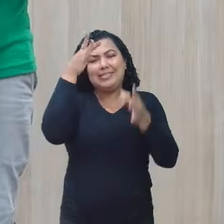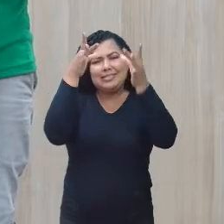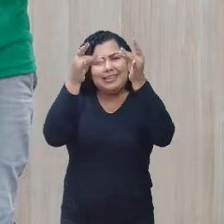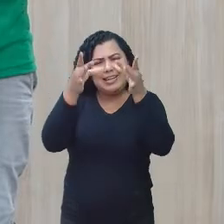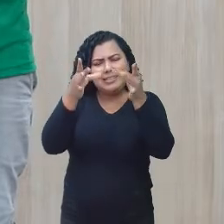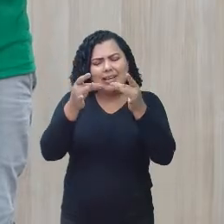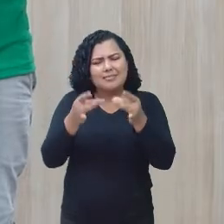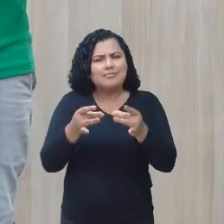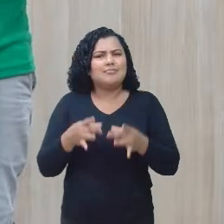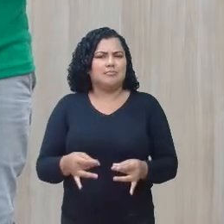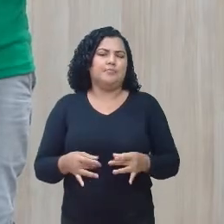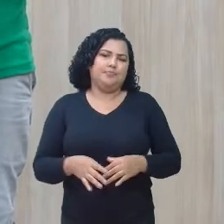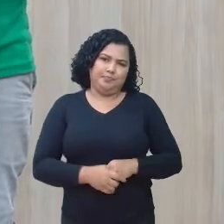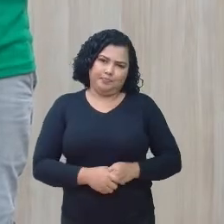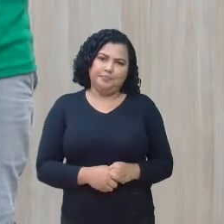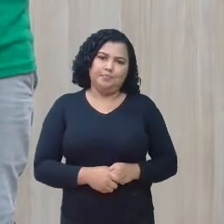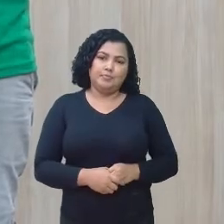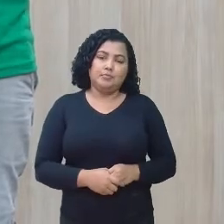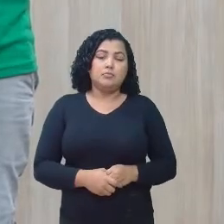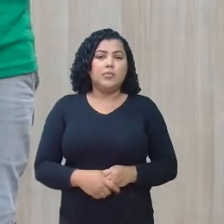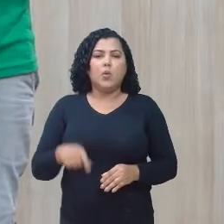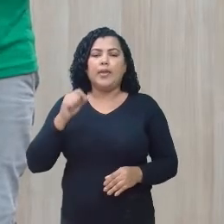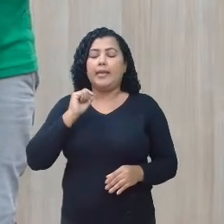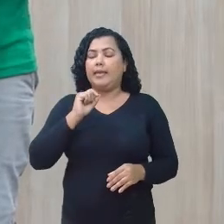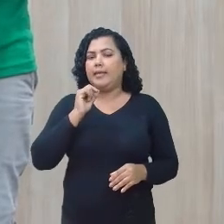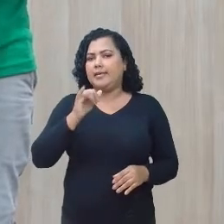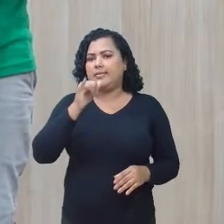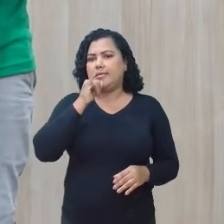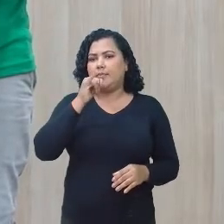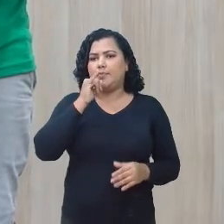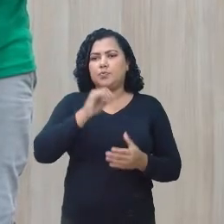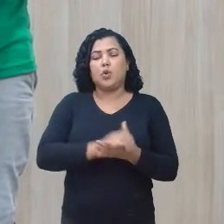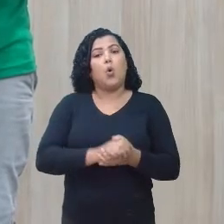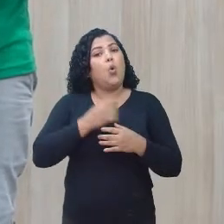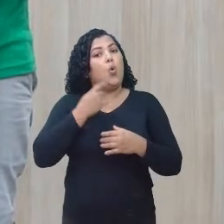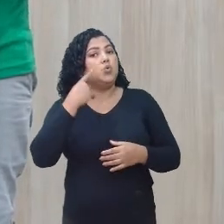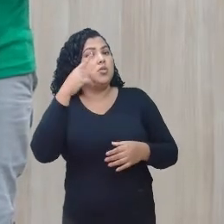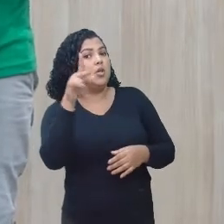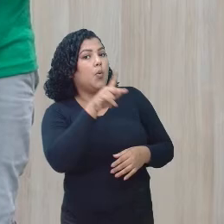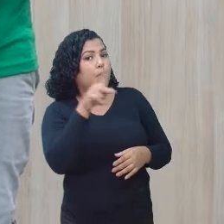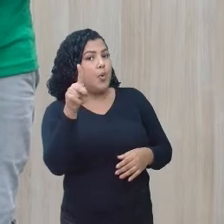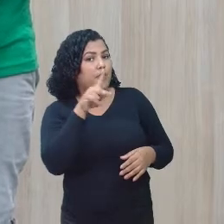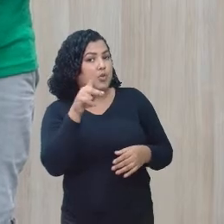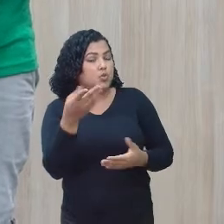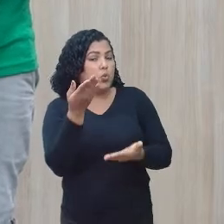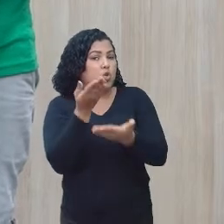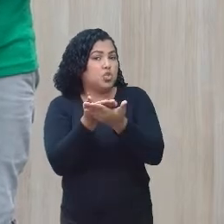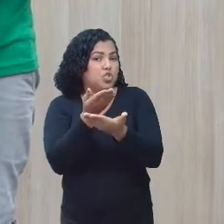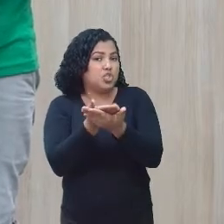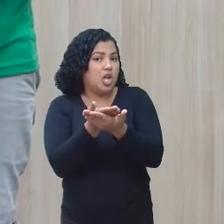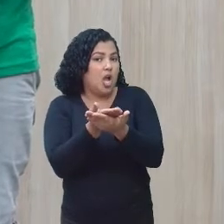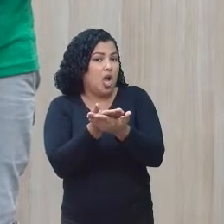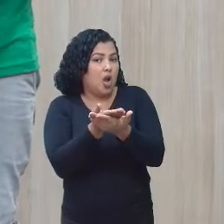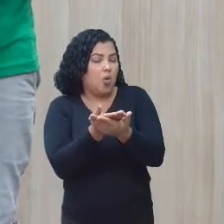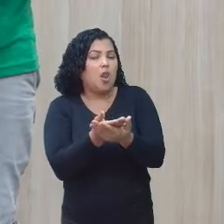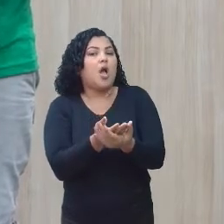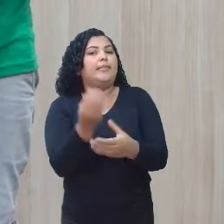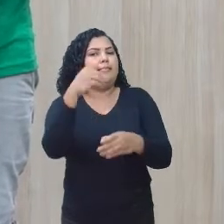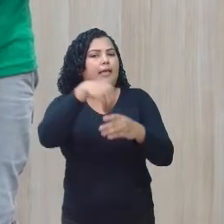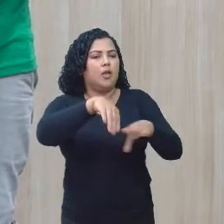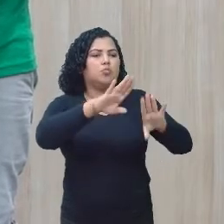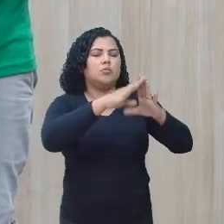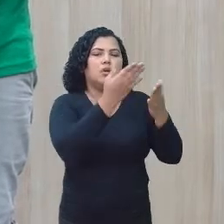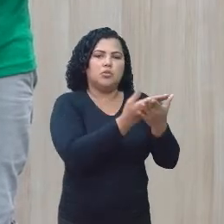né? E se complementa a ideia que eu trago aqui, o que seu professor, a sua professora vai fazer em sala de aula, né? Ou seja, vai